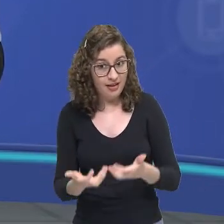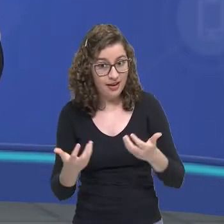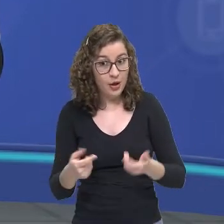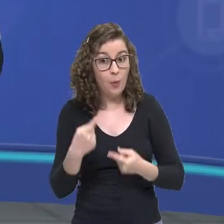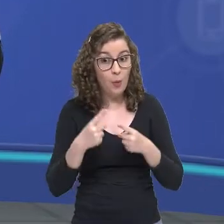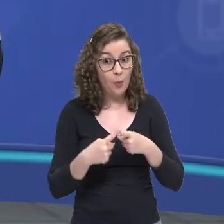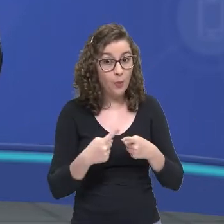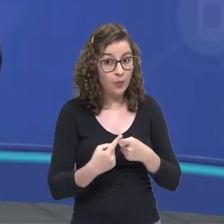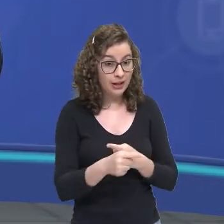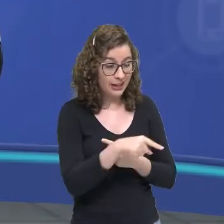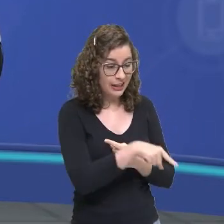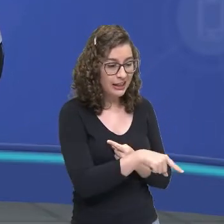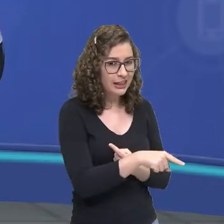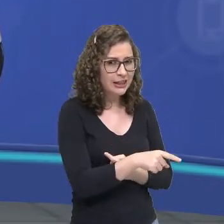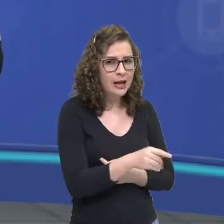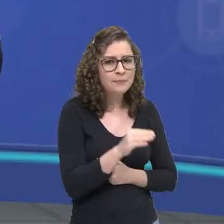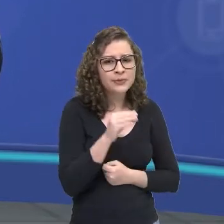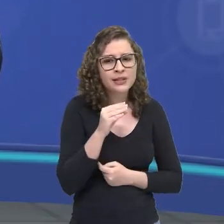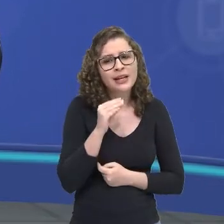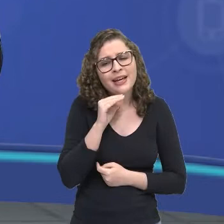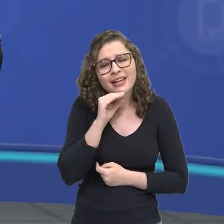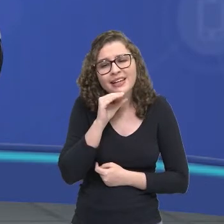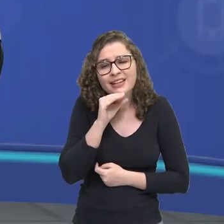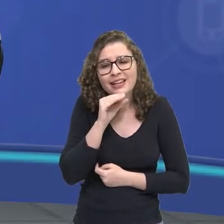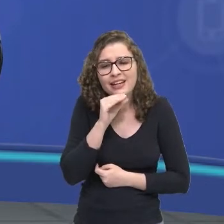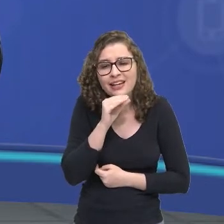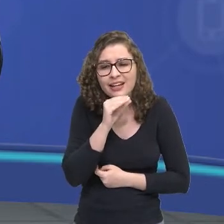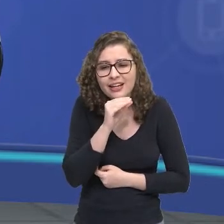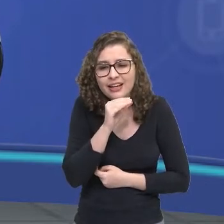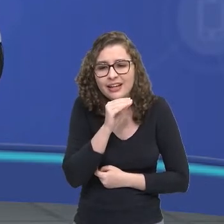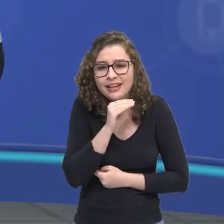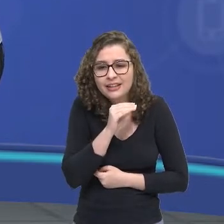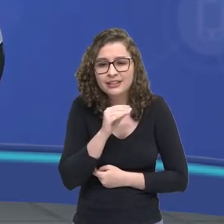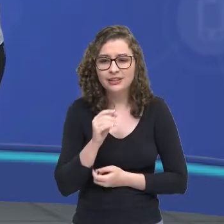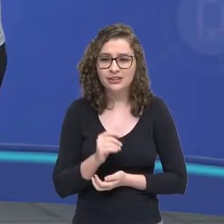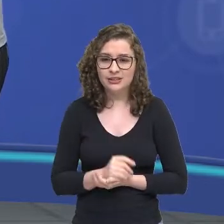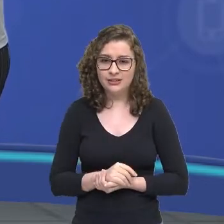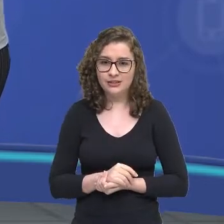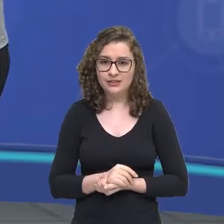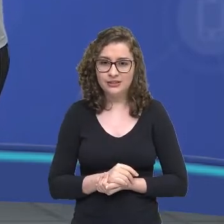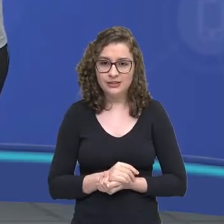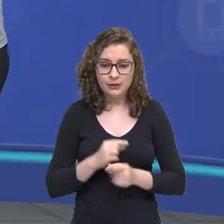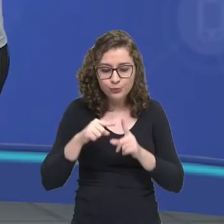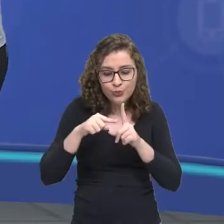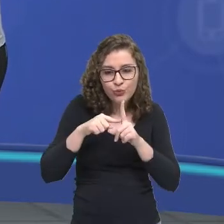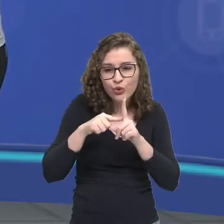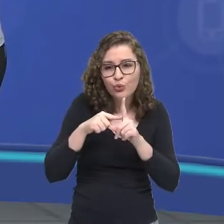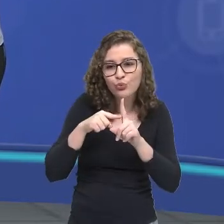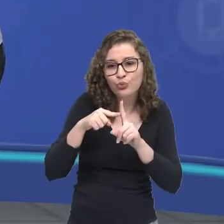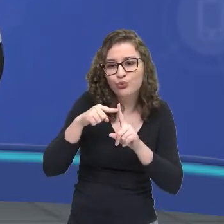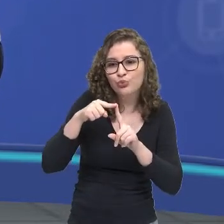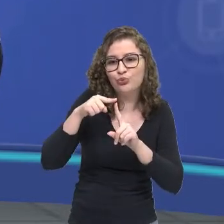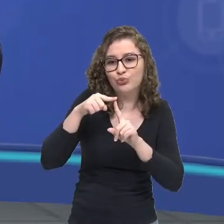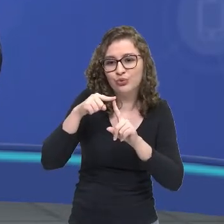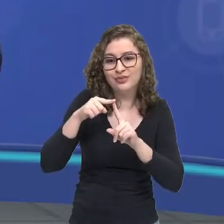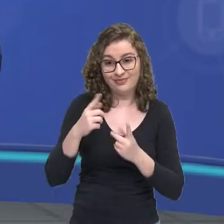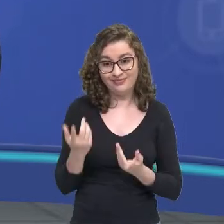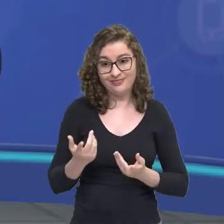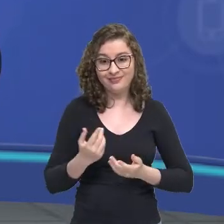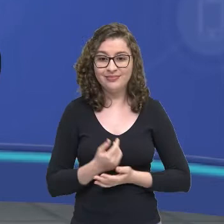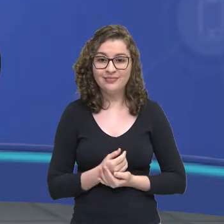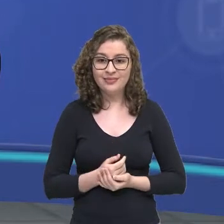temperatura lá já é mais quentinha, vamos dizer assim, né? Então a temperatura é um pouquinho maior, fazendo com que esses alimentos